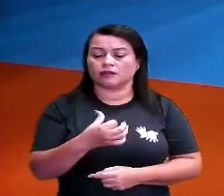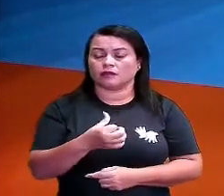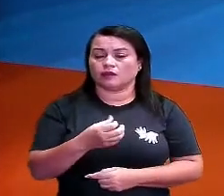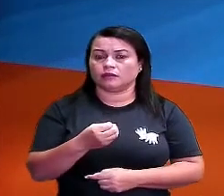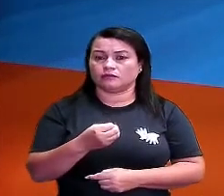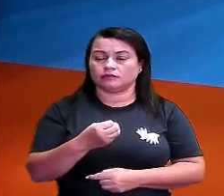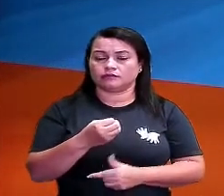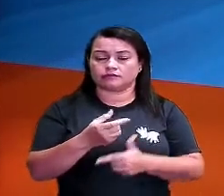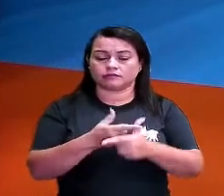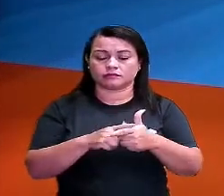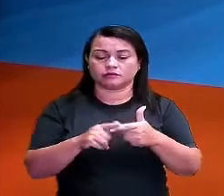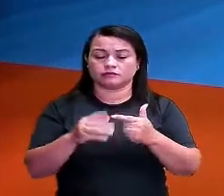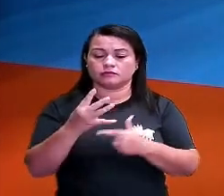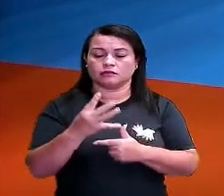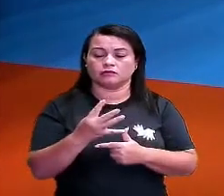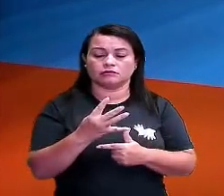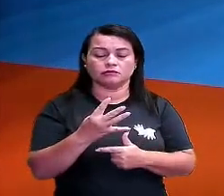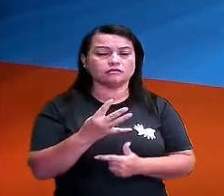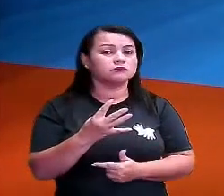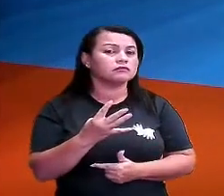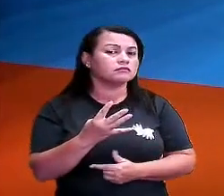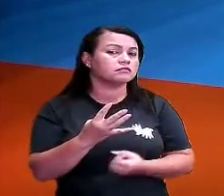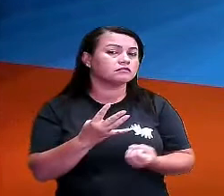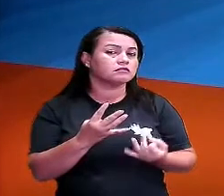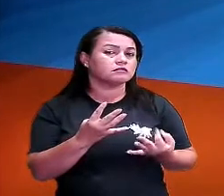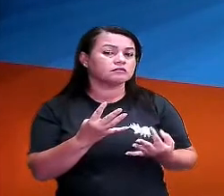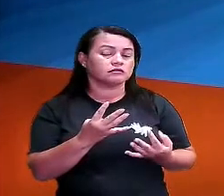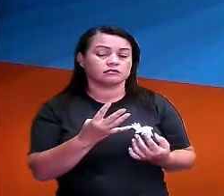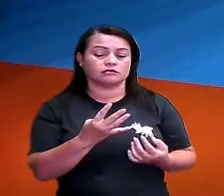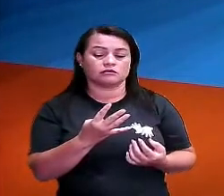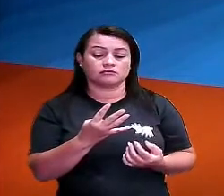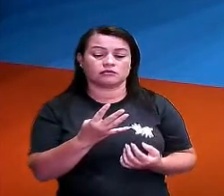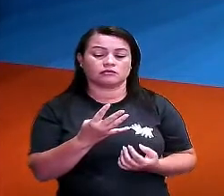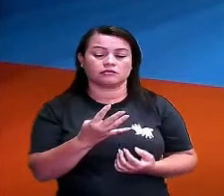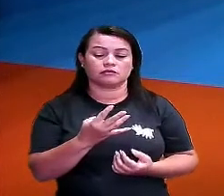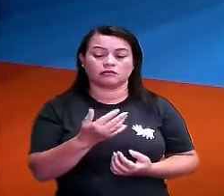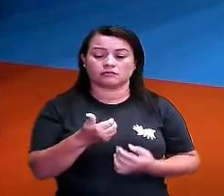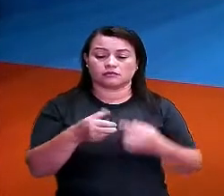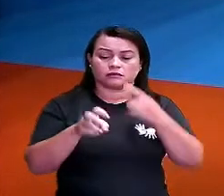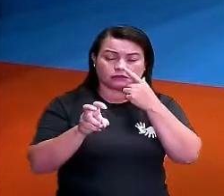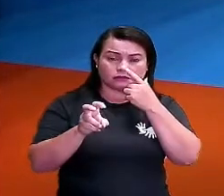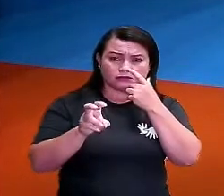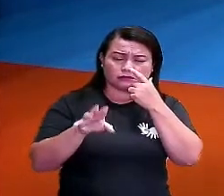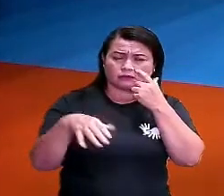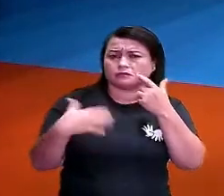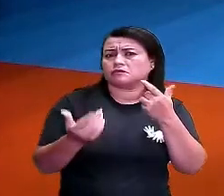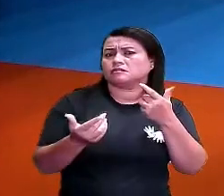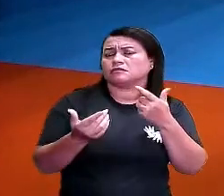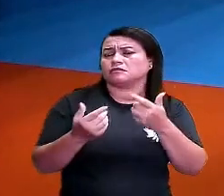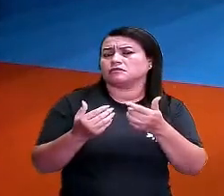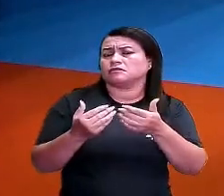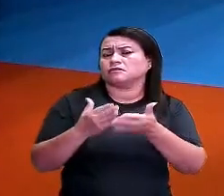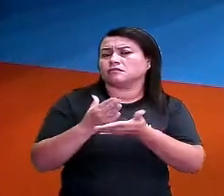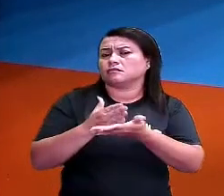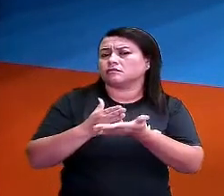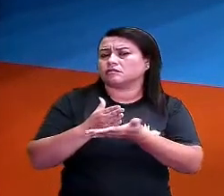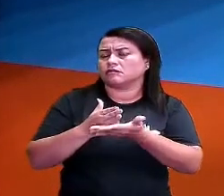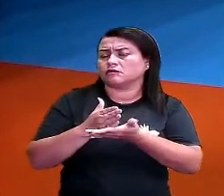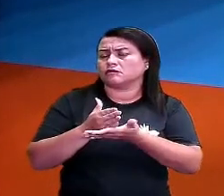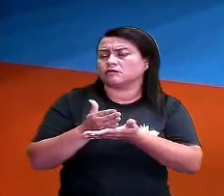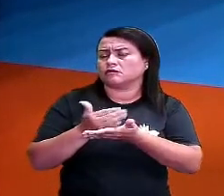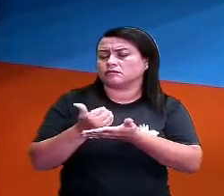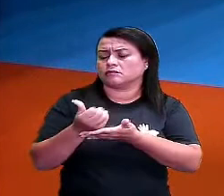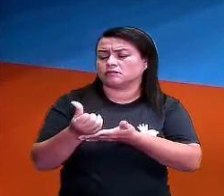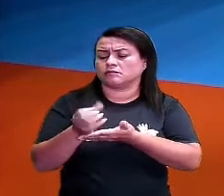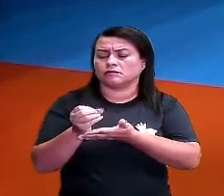60 dividido por 4. 60 dividido por 4, 15. Né? Qual é a metade de 60? Né? 30. Então, aí, se eu fosse